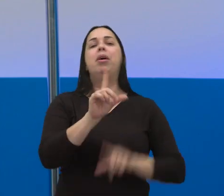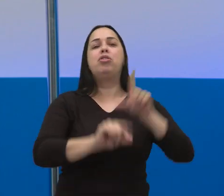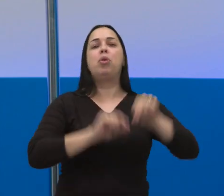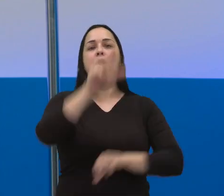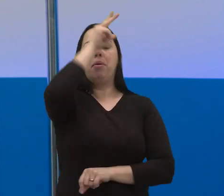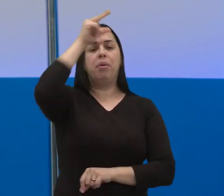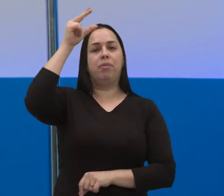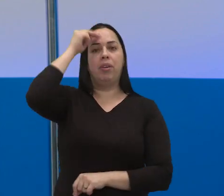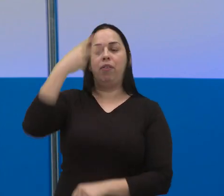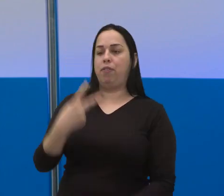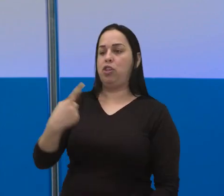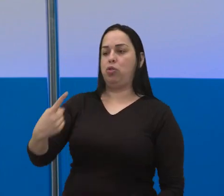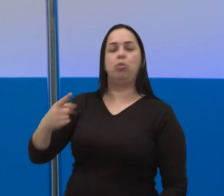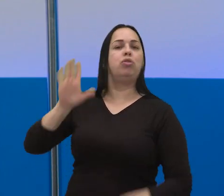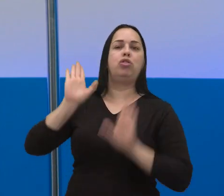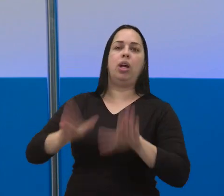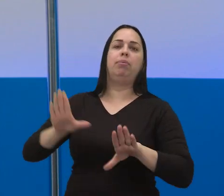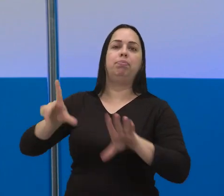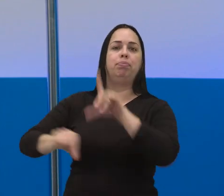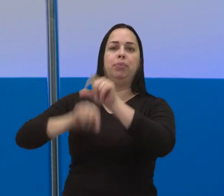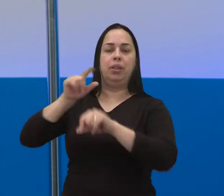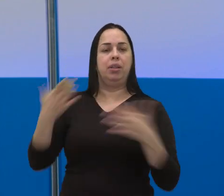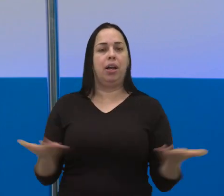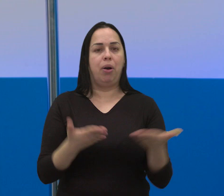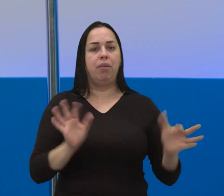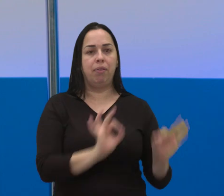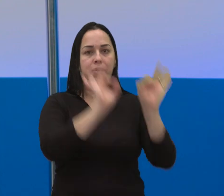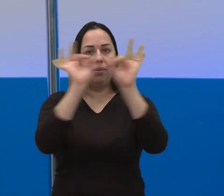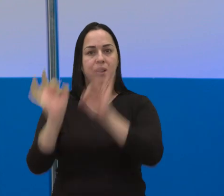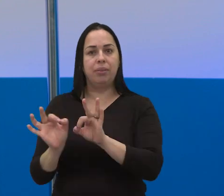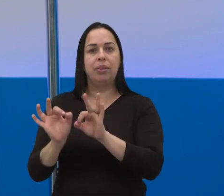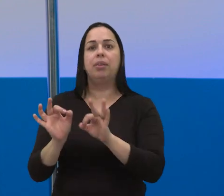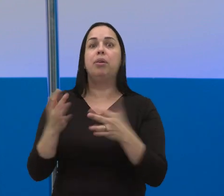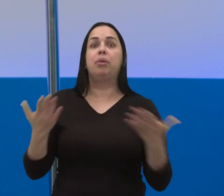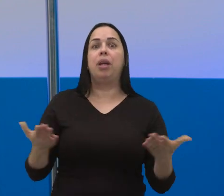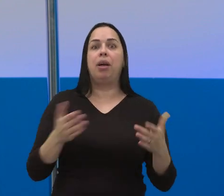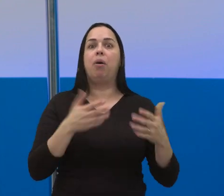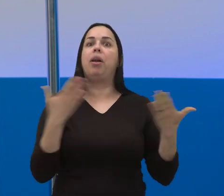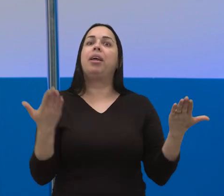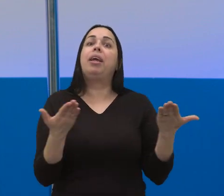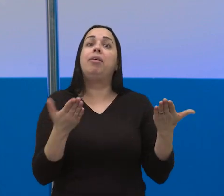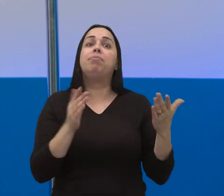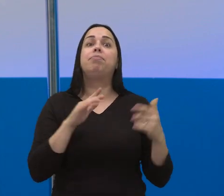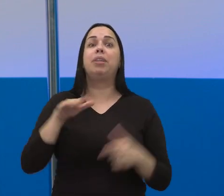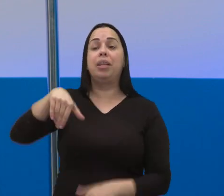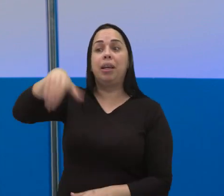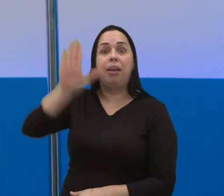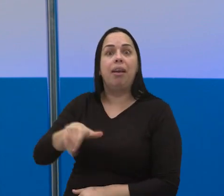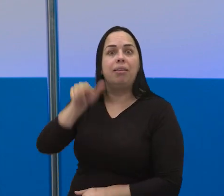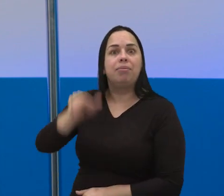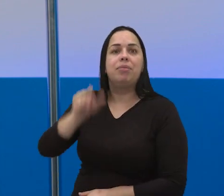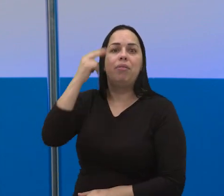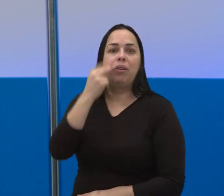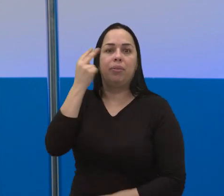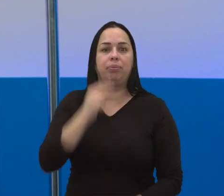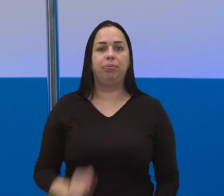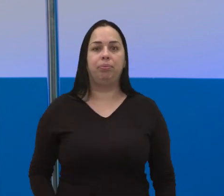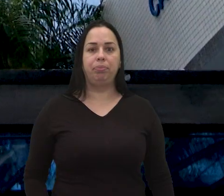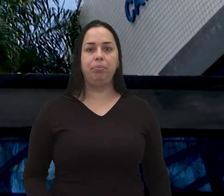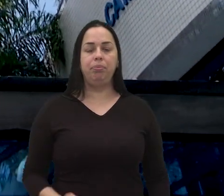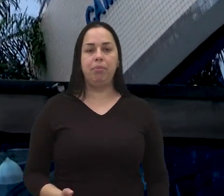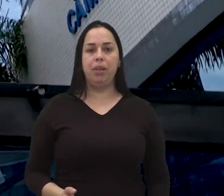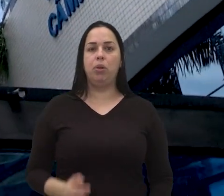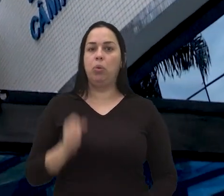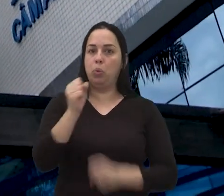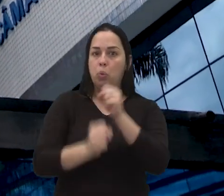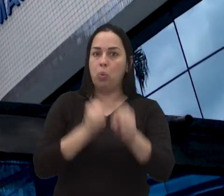prefeito. Os 21 vereadores já foram escolhidos e a gente confere agora como ficou a composição da Câmara Municipal.